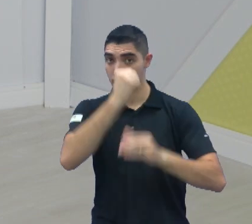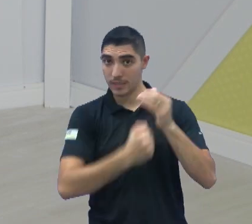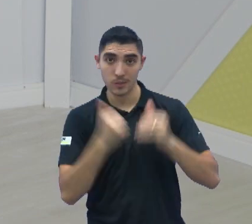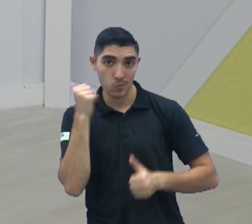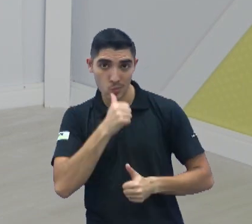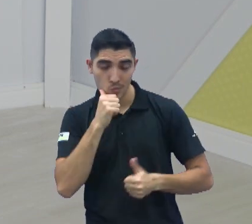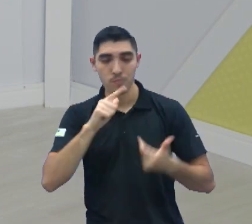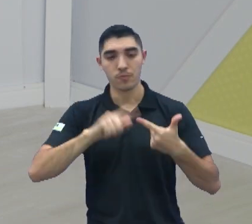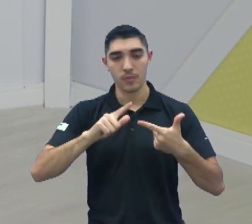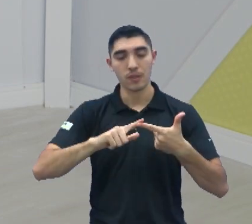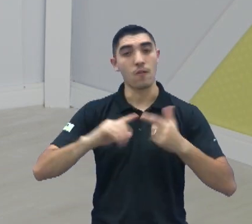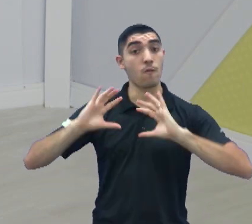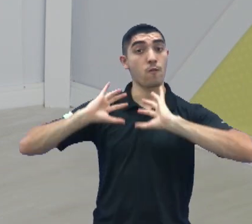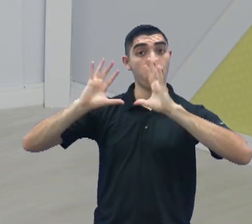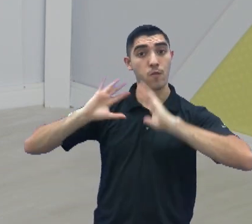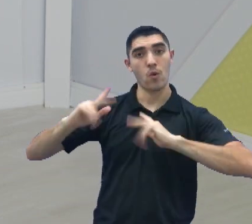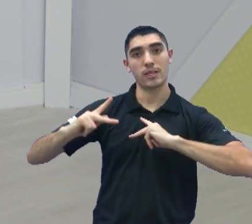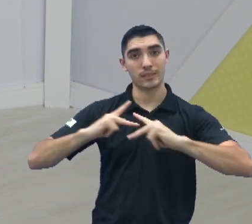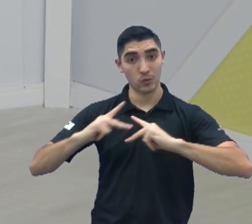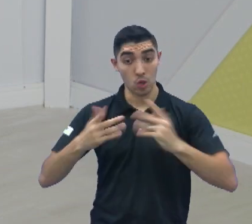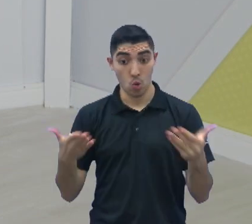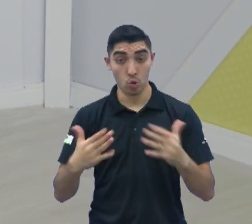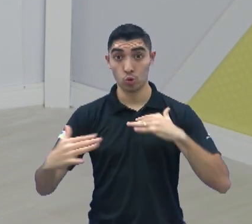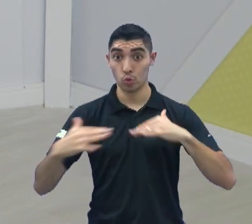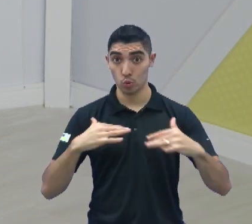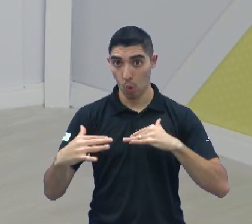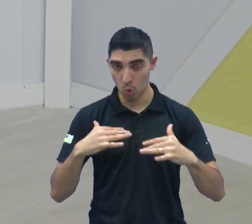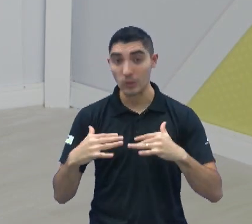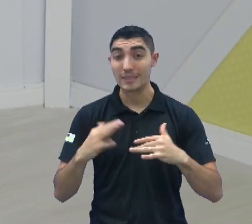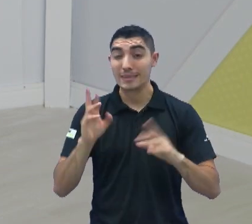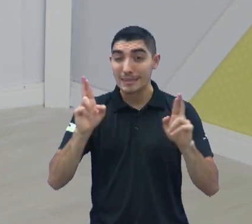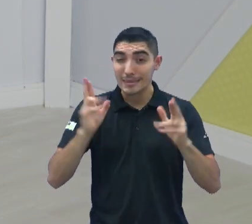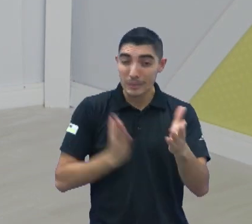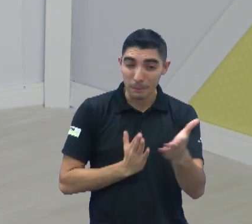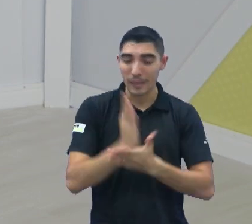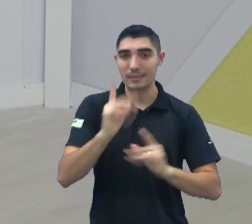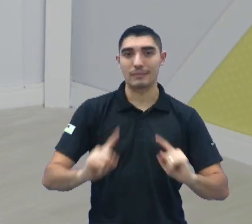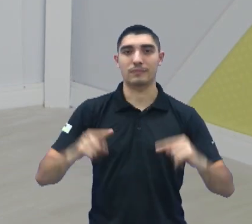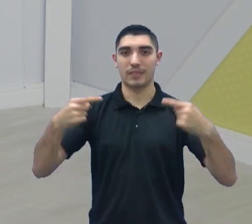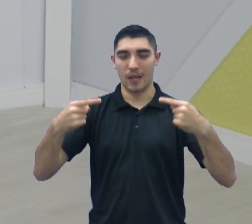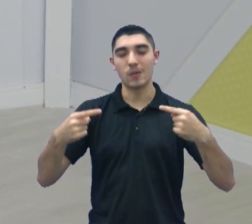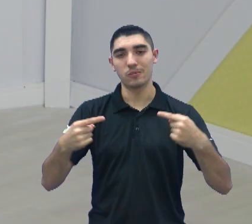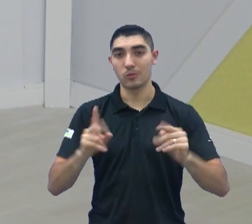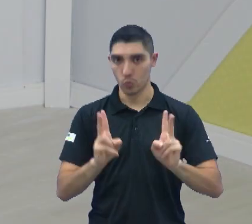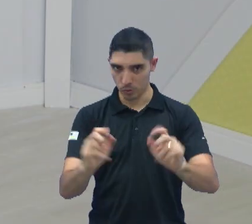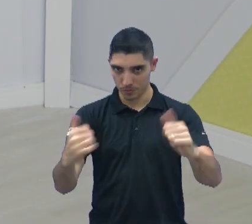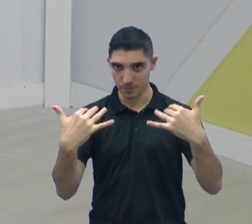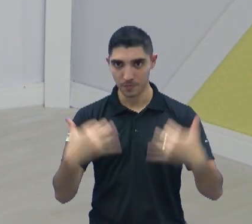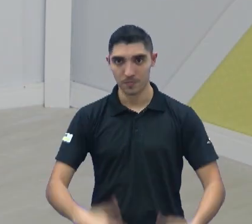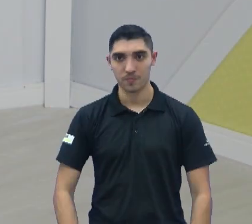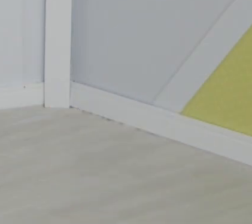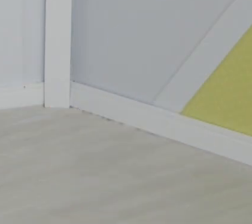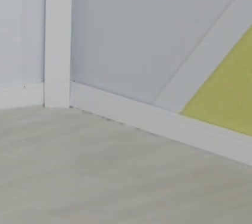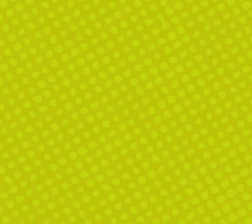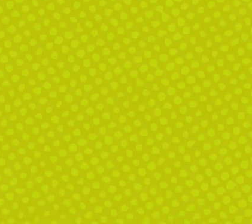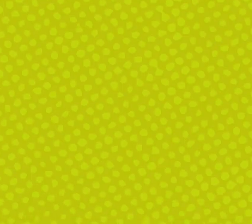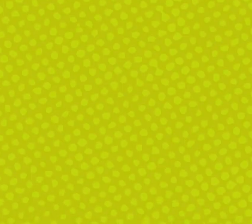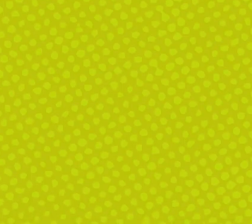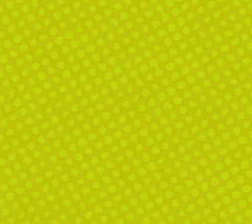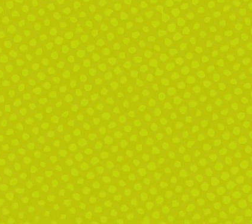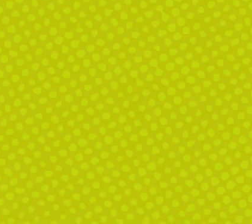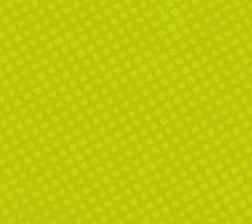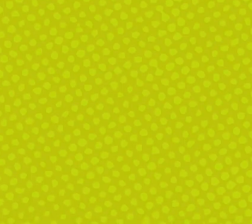e também do vôlei, que joga hoje valendo vaga na grande final do Campeonato Paulista. Não sai daí, já voltamos.